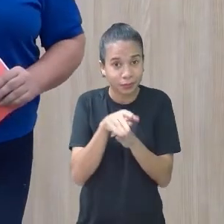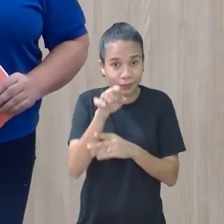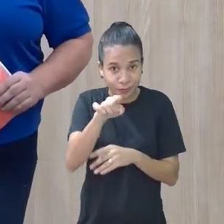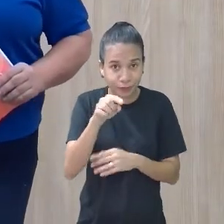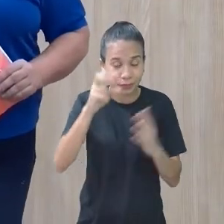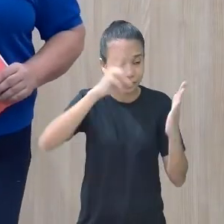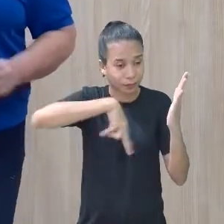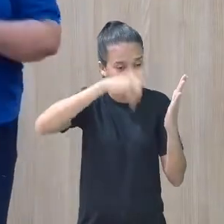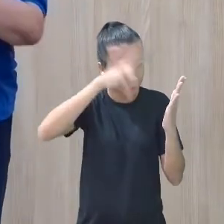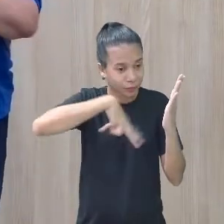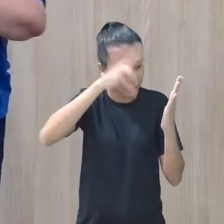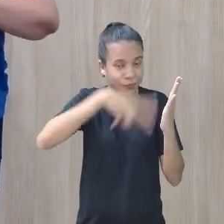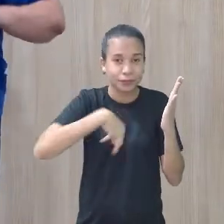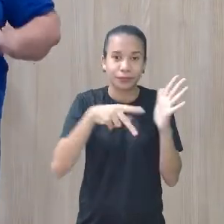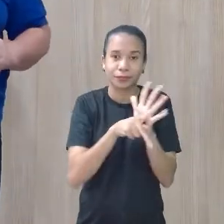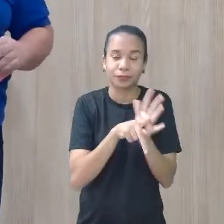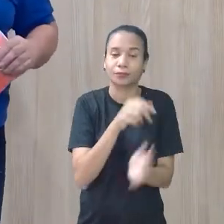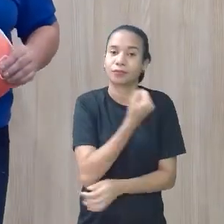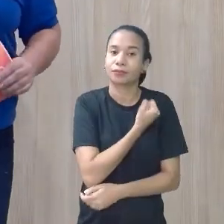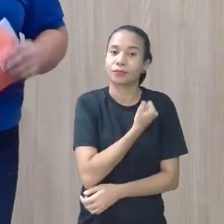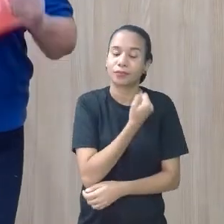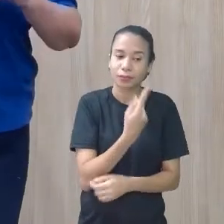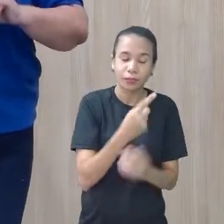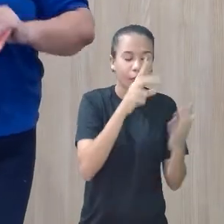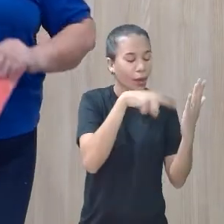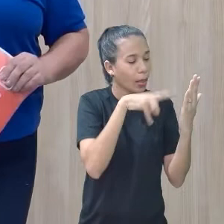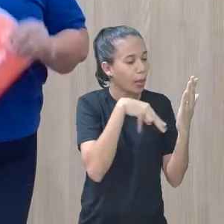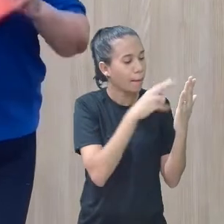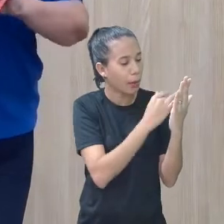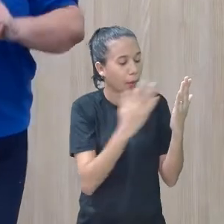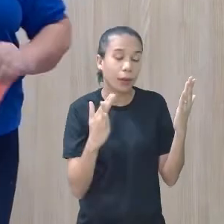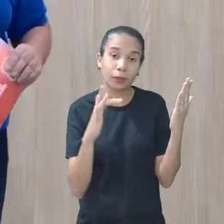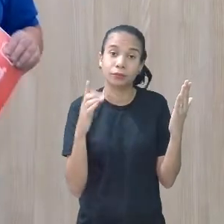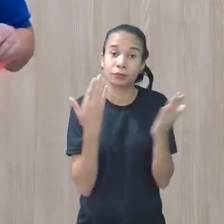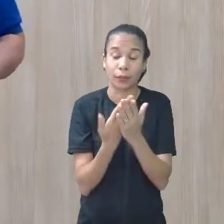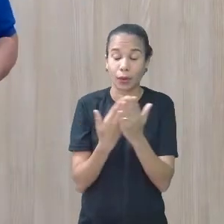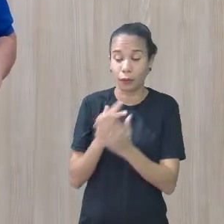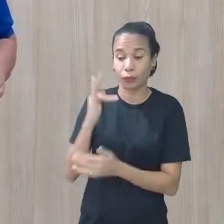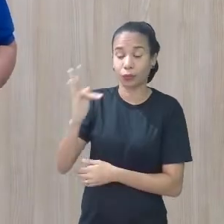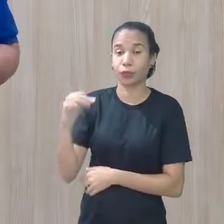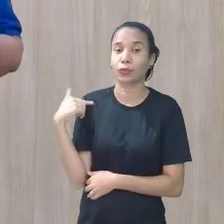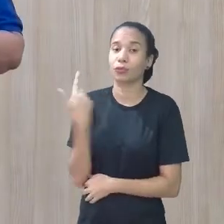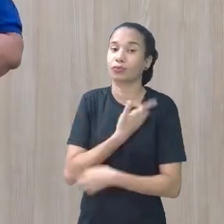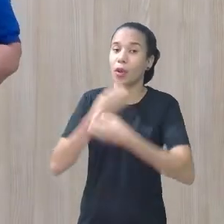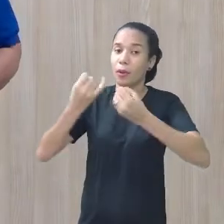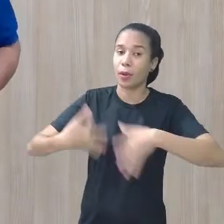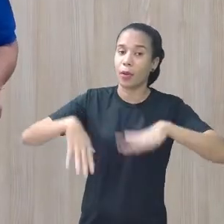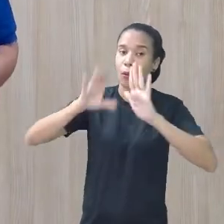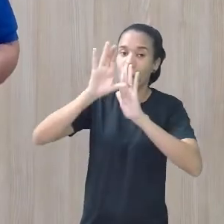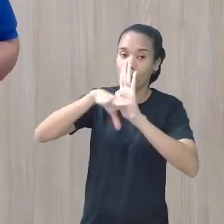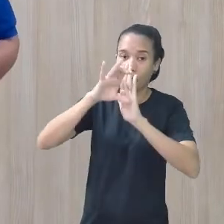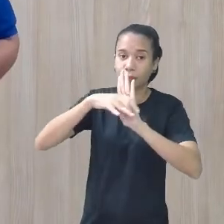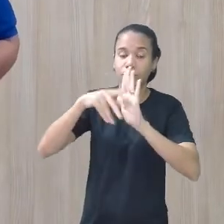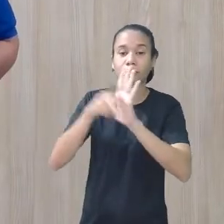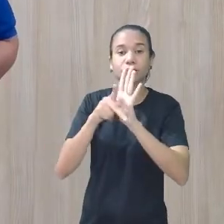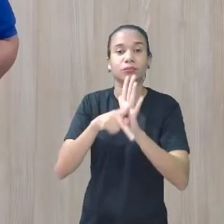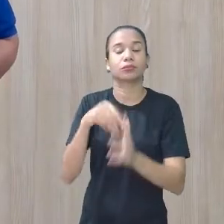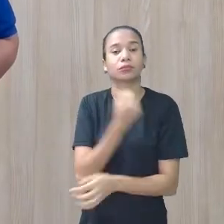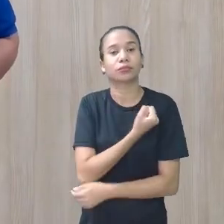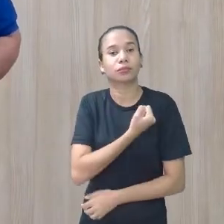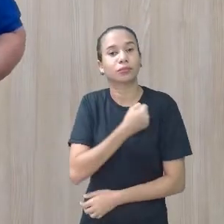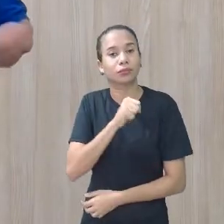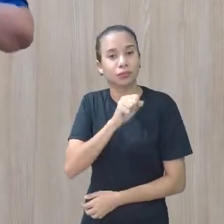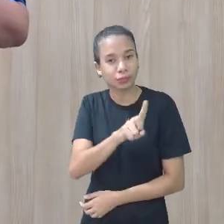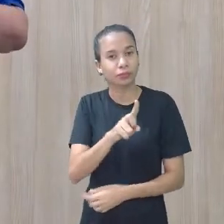lerem a trilha número 1. Na próxima aula a gente vai falar ainda alguns conceitos em relação à trilha número